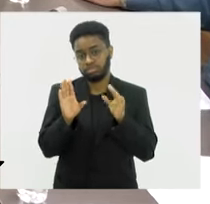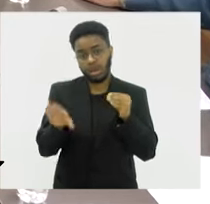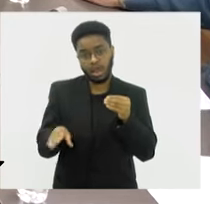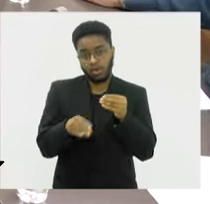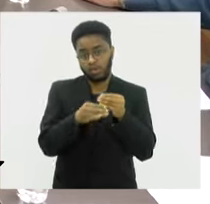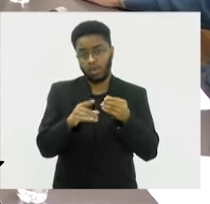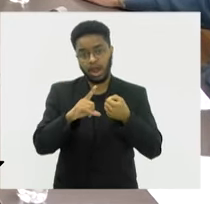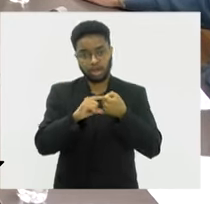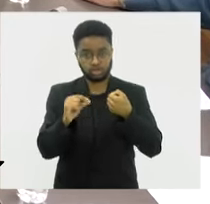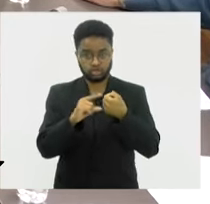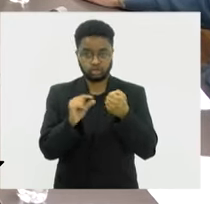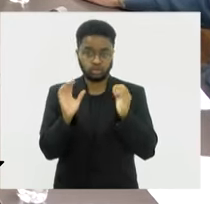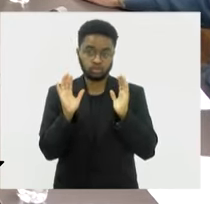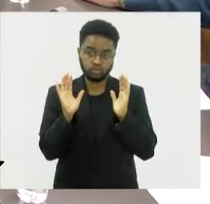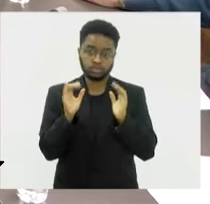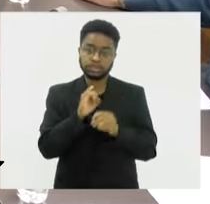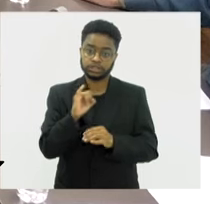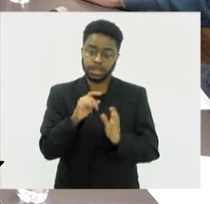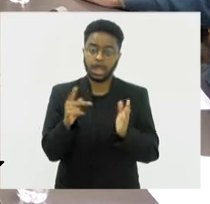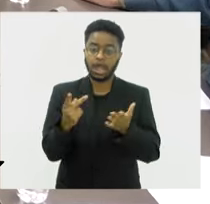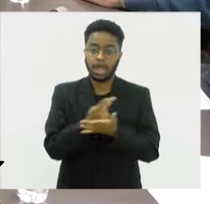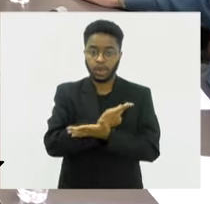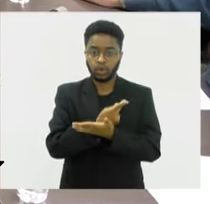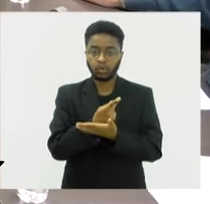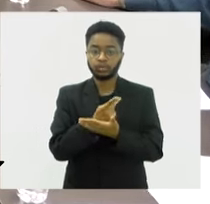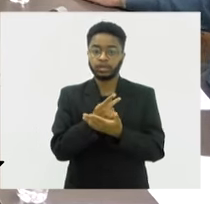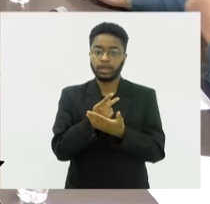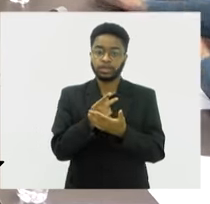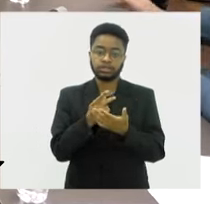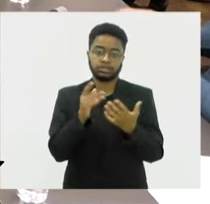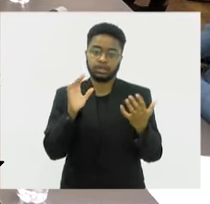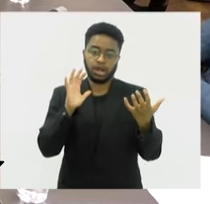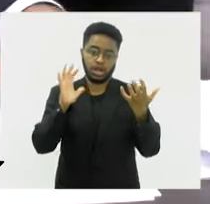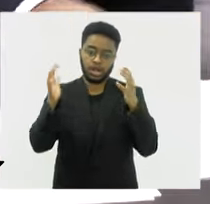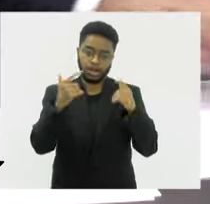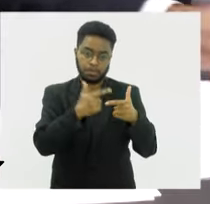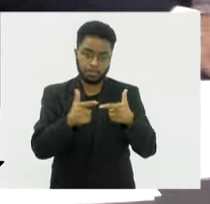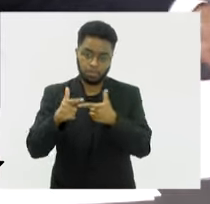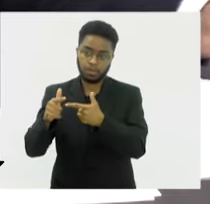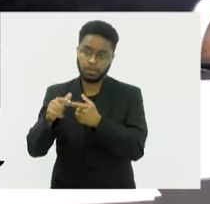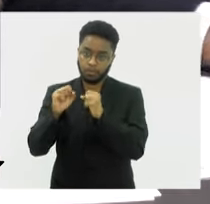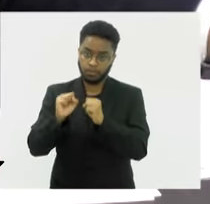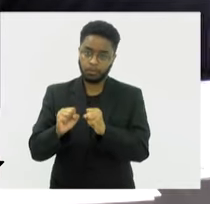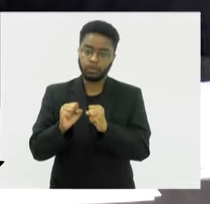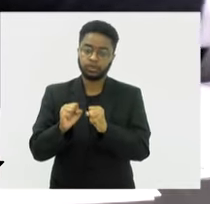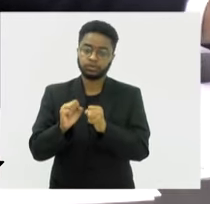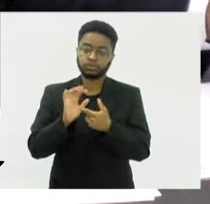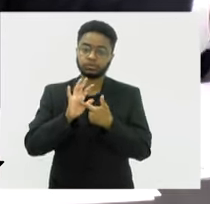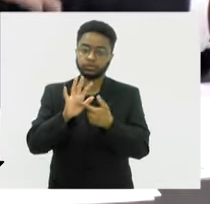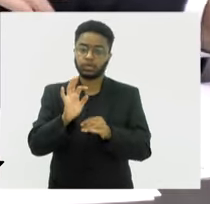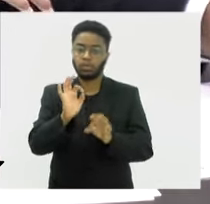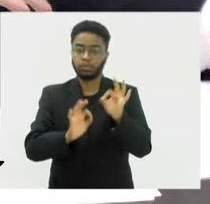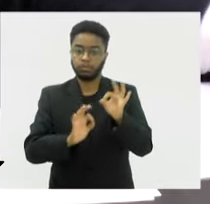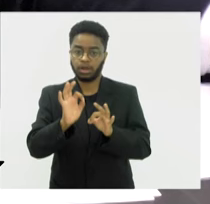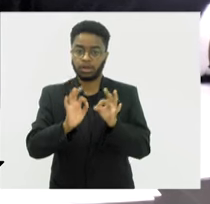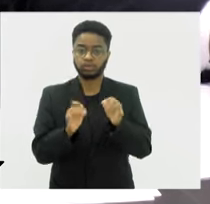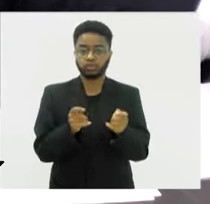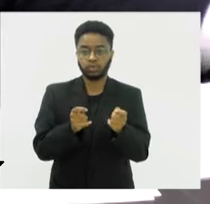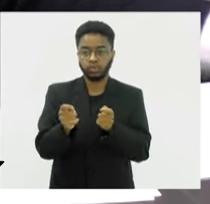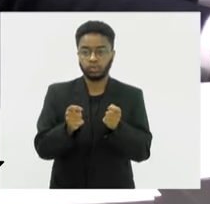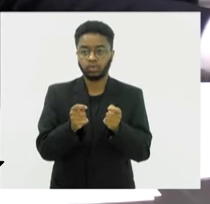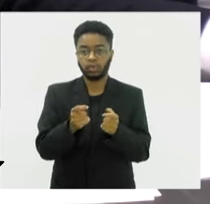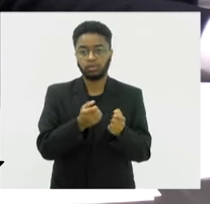Acrescentando um artigo, que nos casos de caso fortuito e força maior, verdade, elas apresentem um plano de contingência